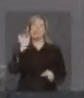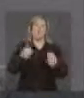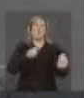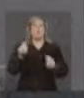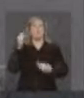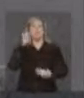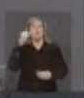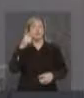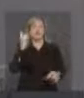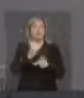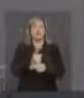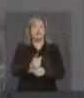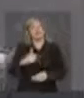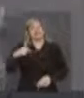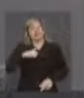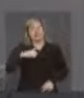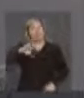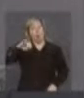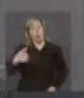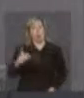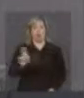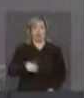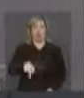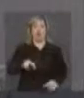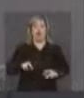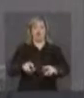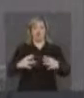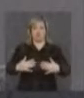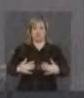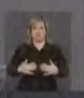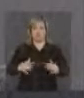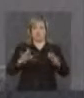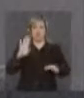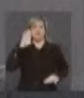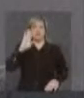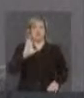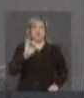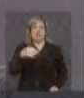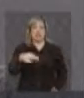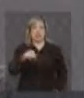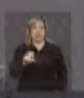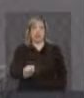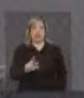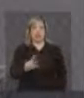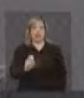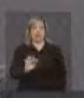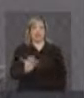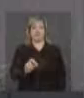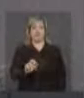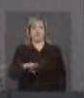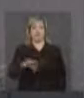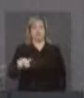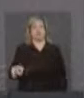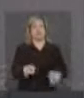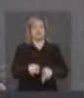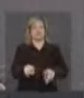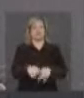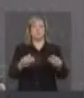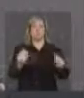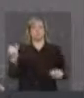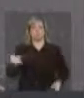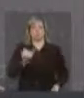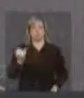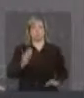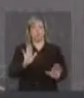de mama. Fazer os centros de referência também é muito importante. Agora, nós sabemos